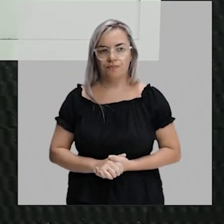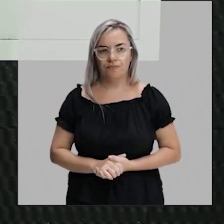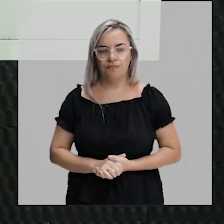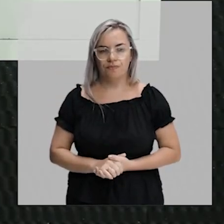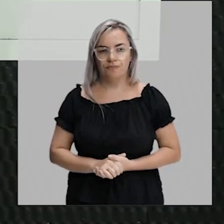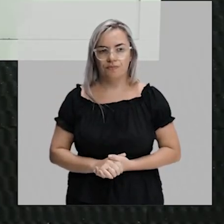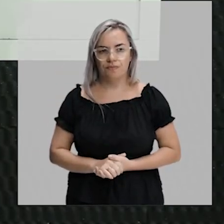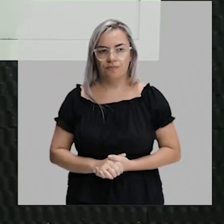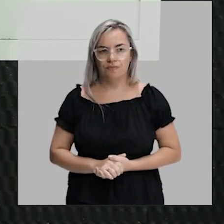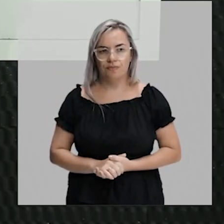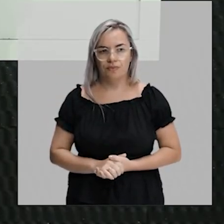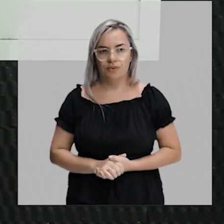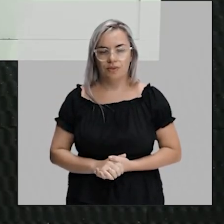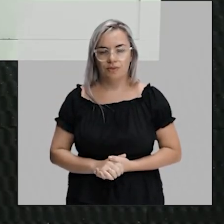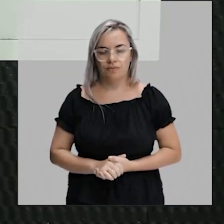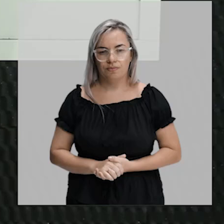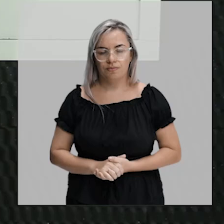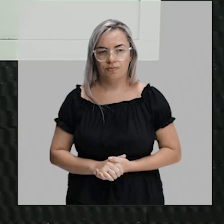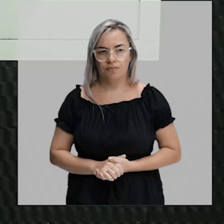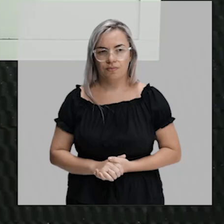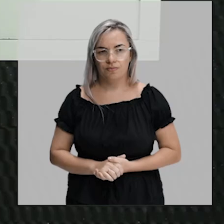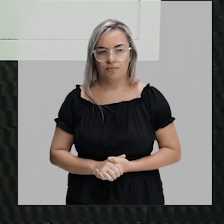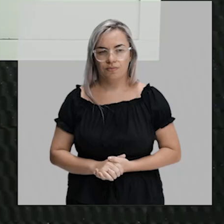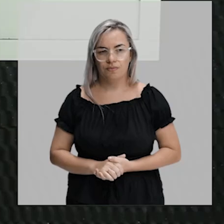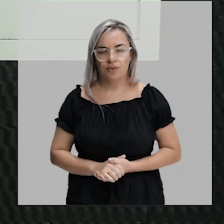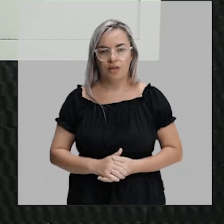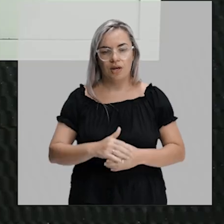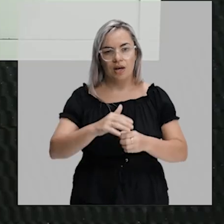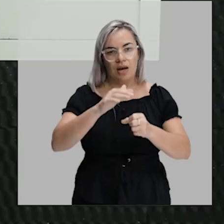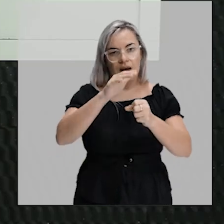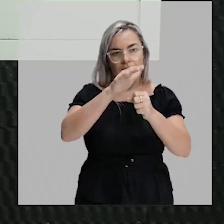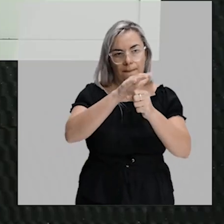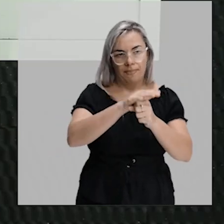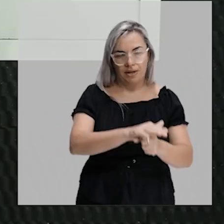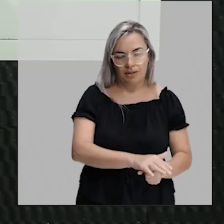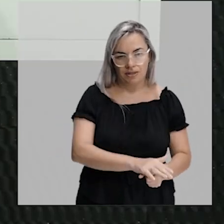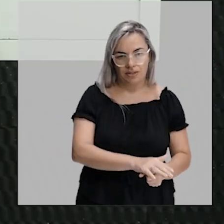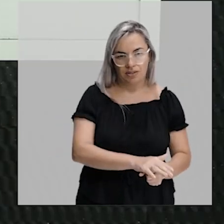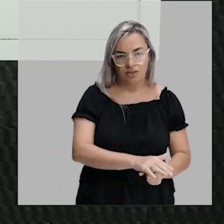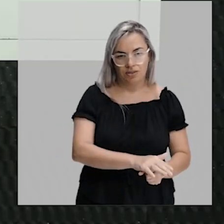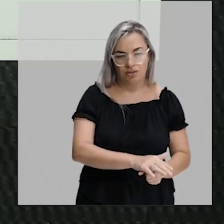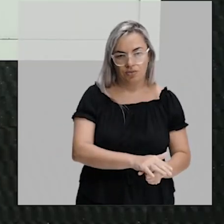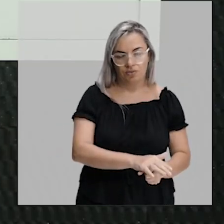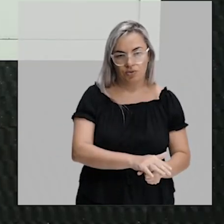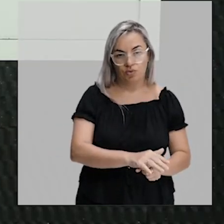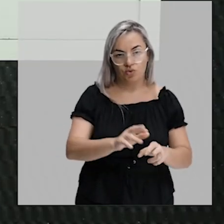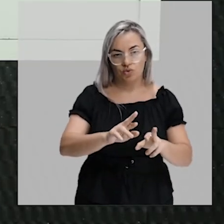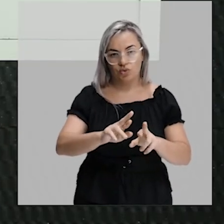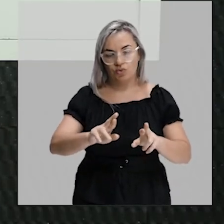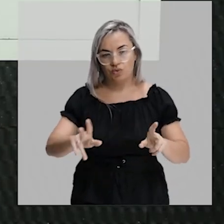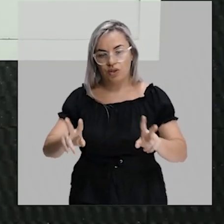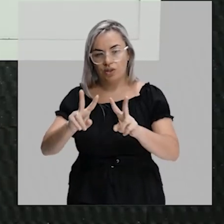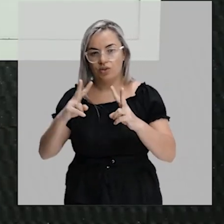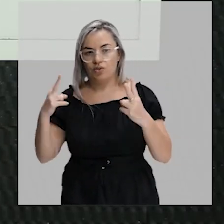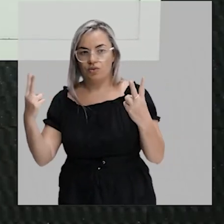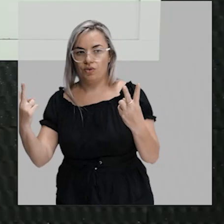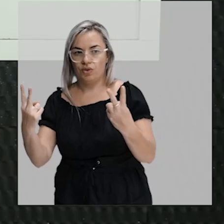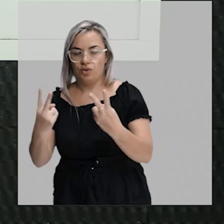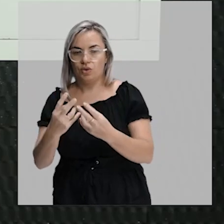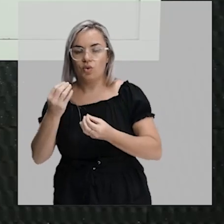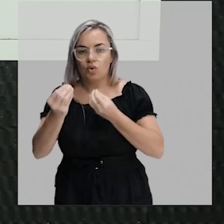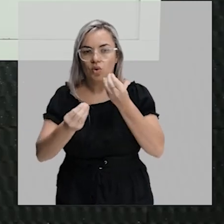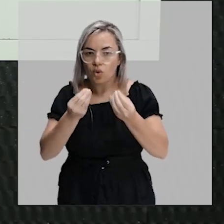que a pressão e o volume são grandezas inversamente proporcionais, certo?